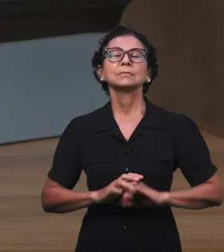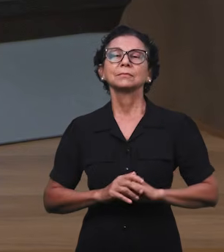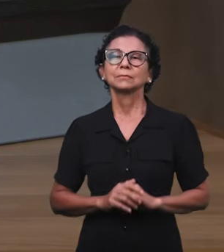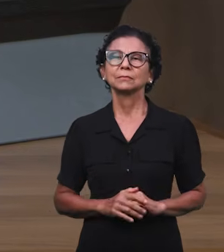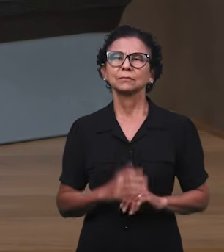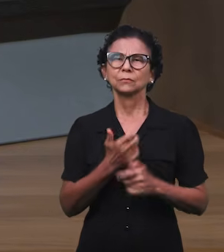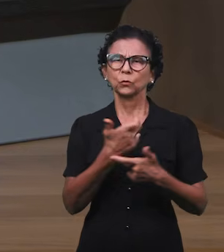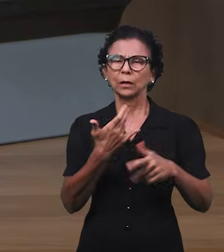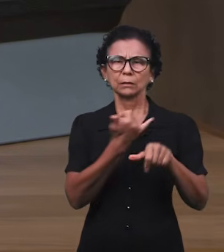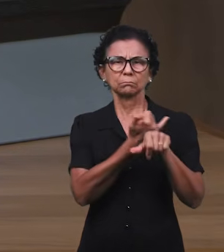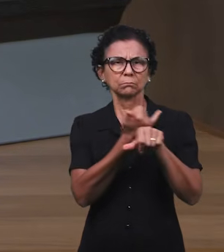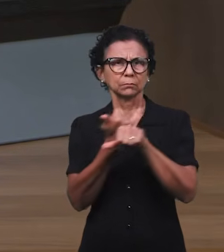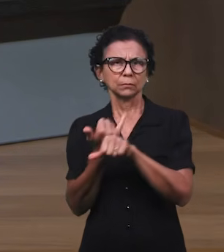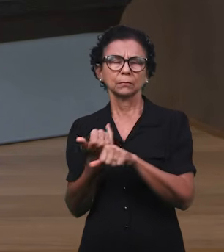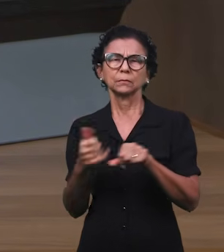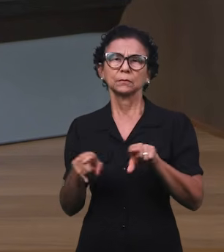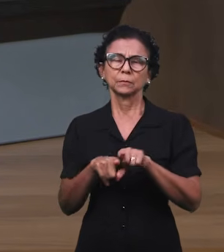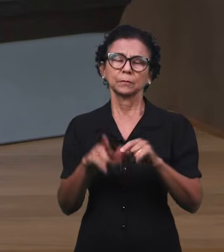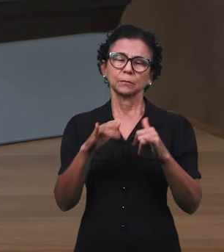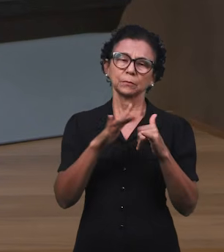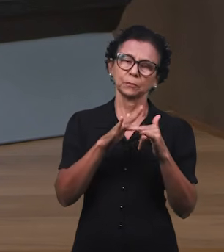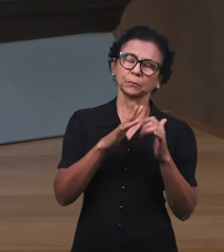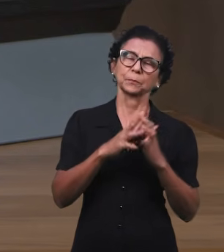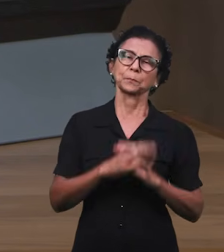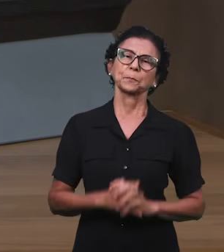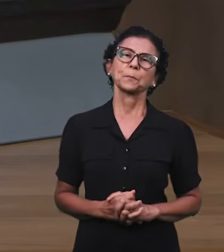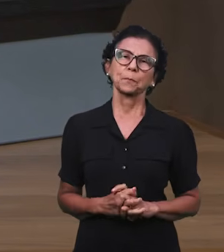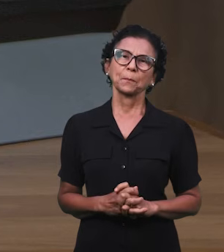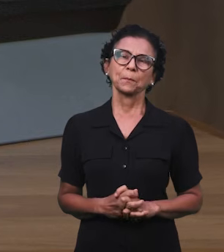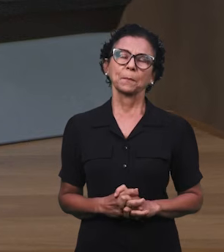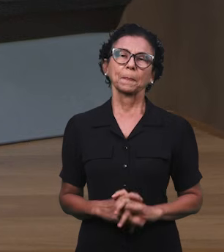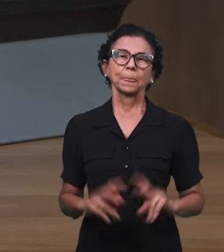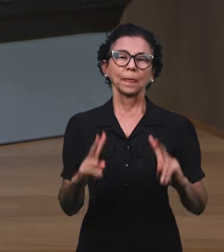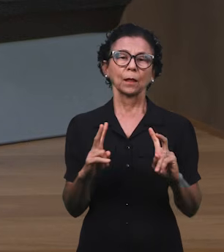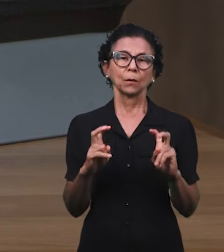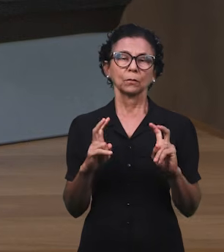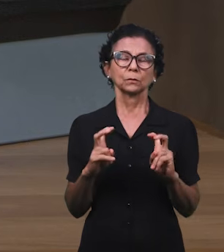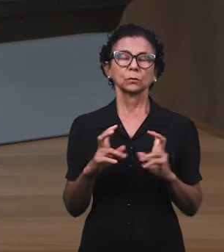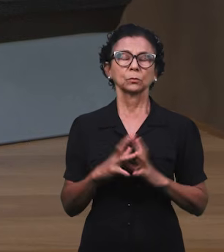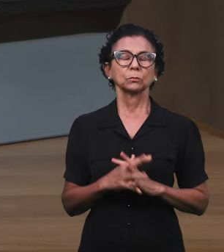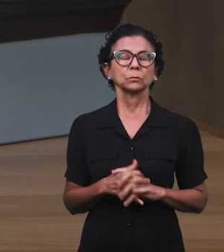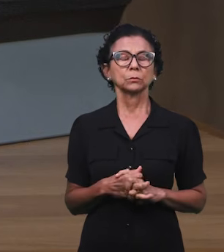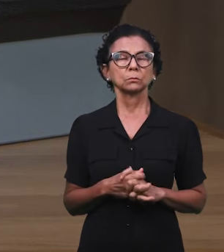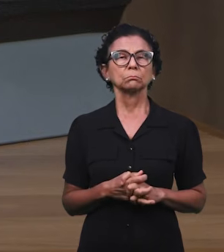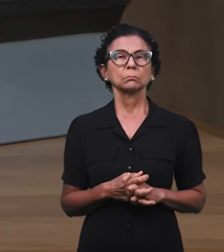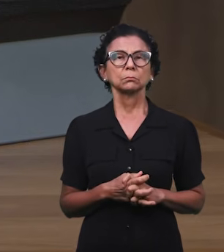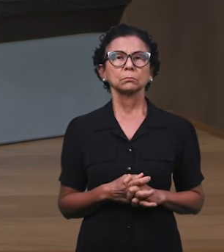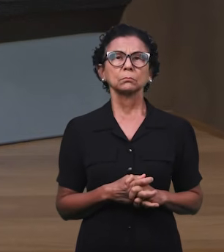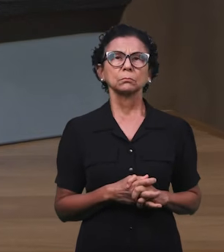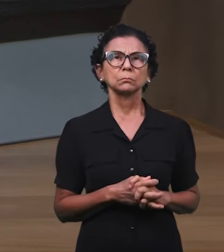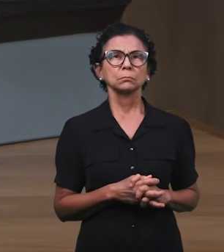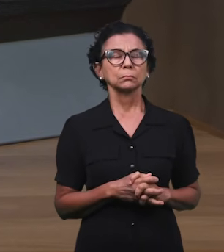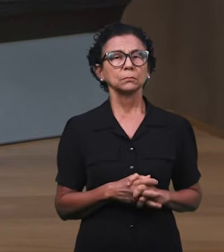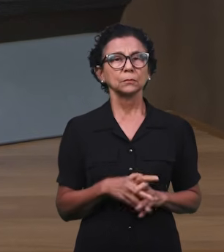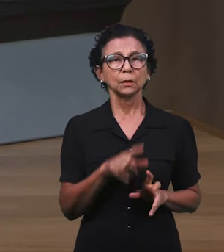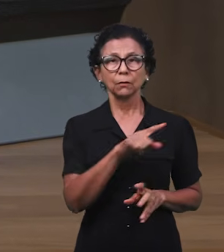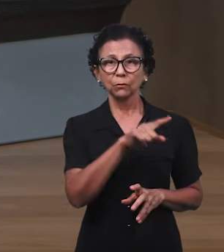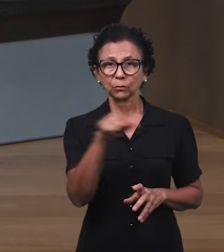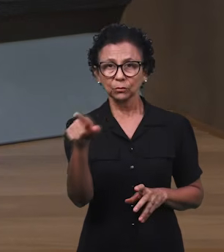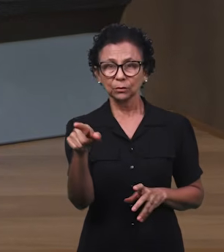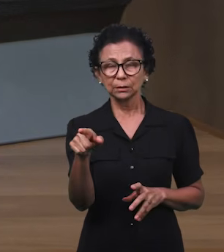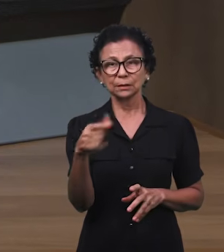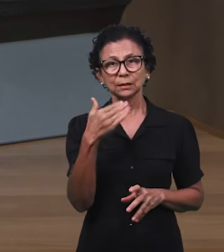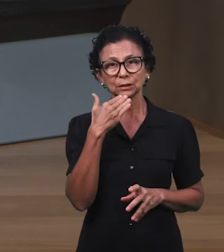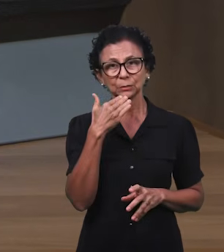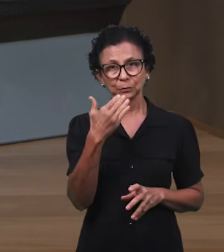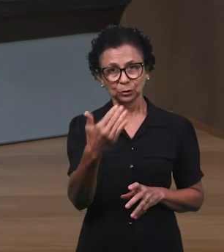depois ficará disponível no YouTube. Hoje, o nosso assunto foi um assunto que foi pedido por vocês,